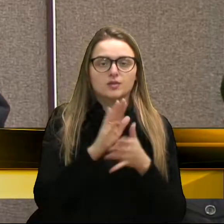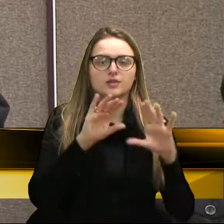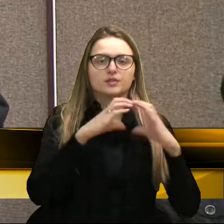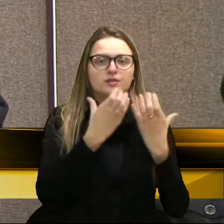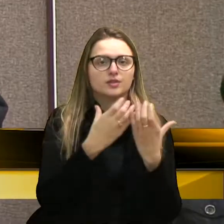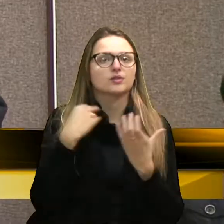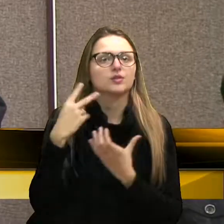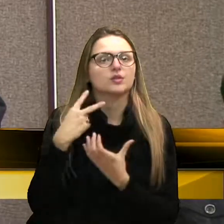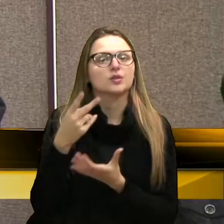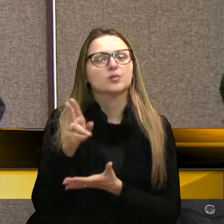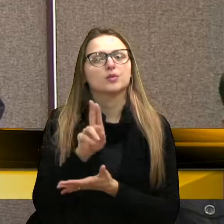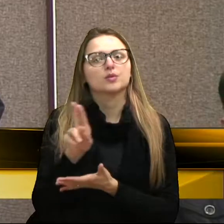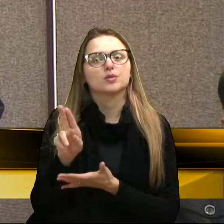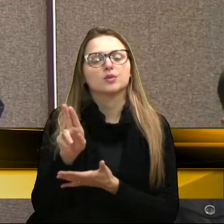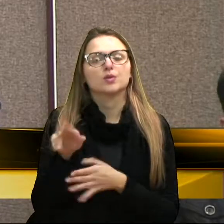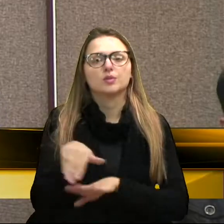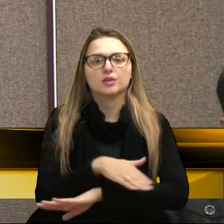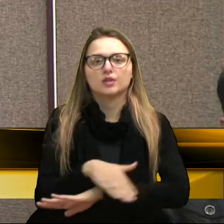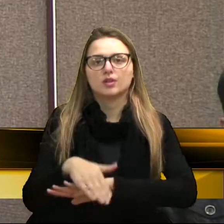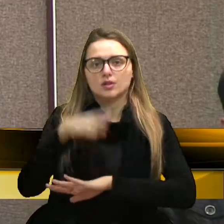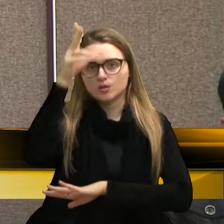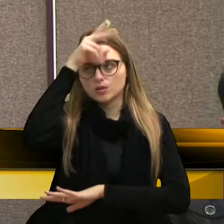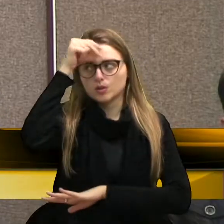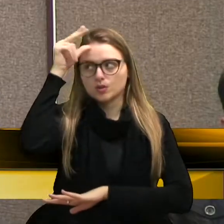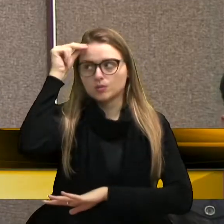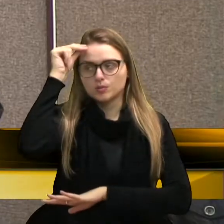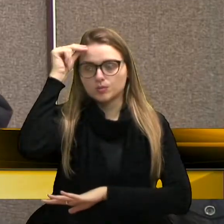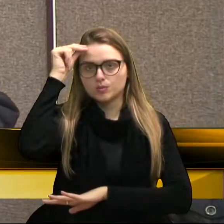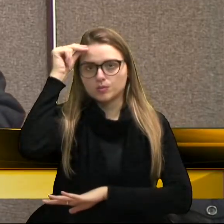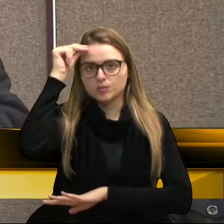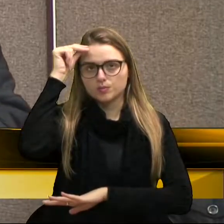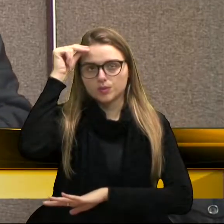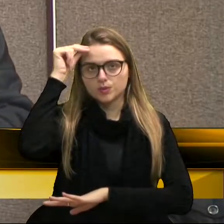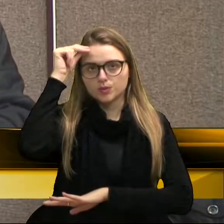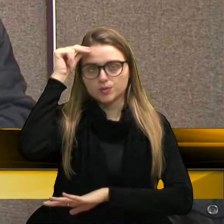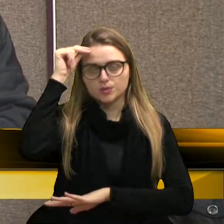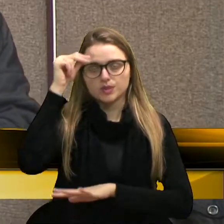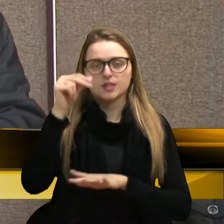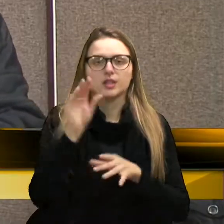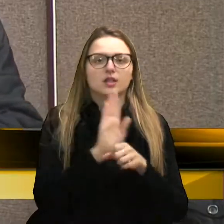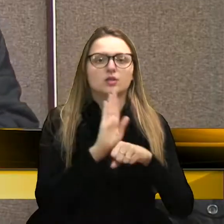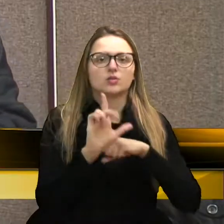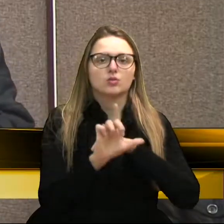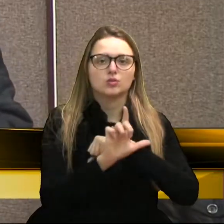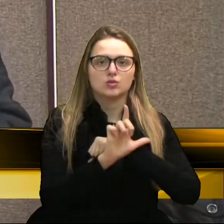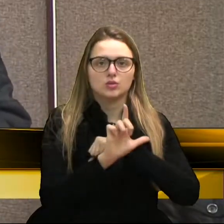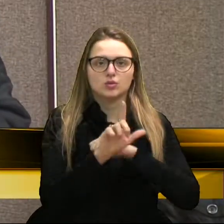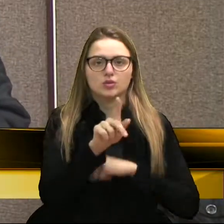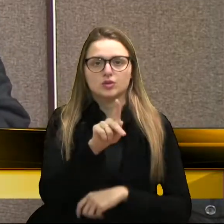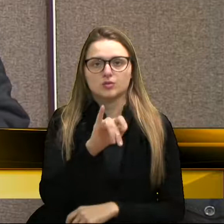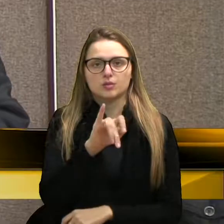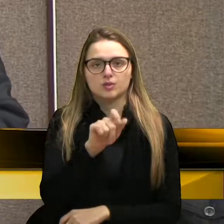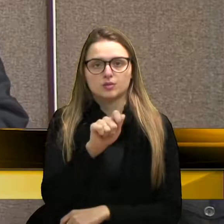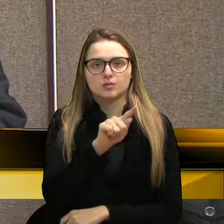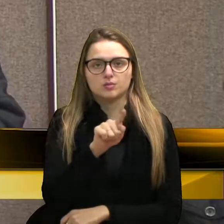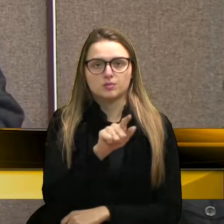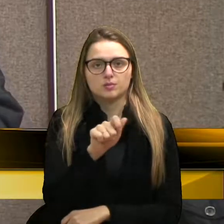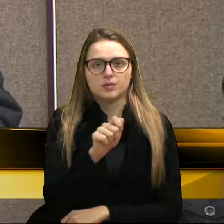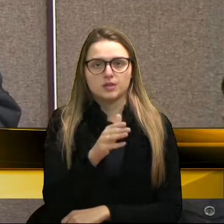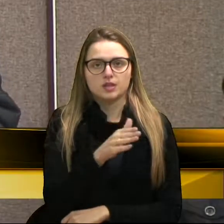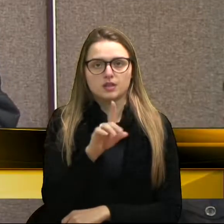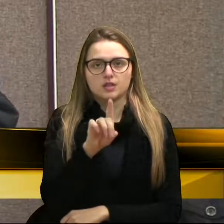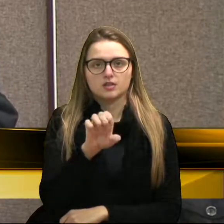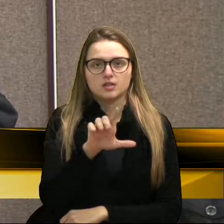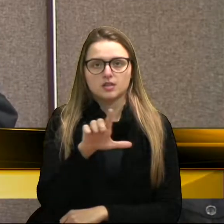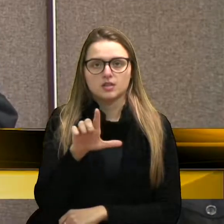legislativa para denominar via pública municipal do loteamento residencial Piazza del Sole, bairro